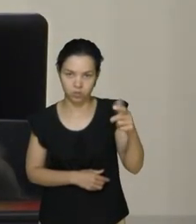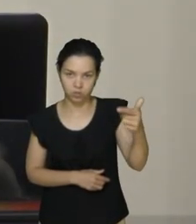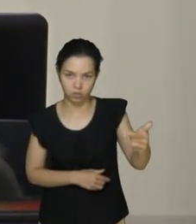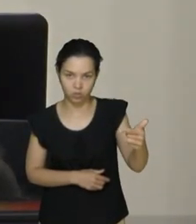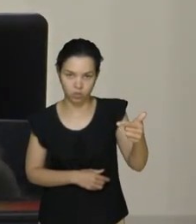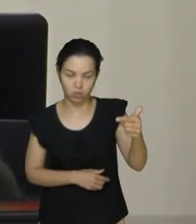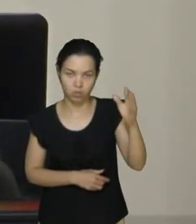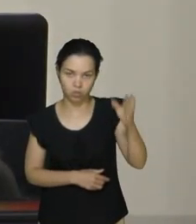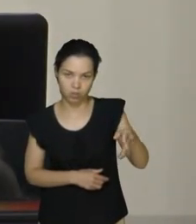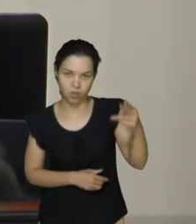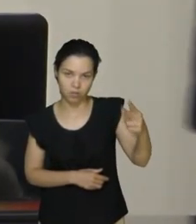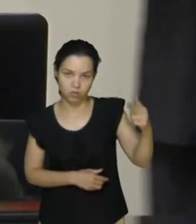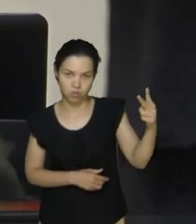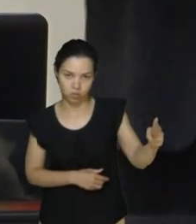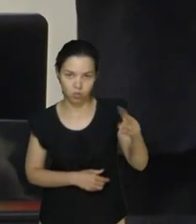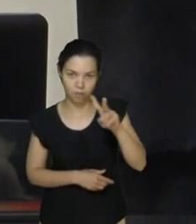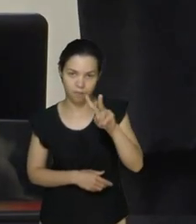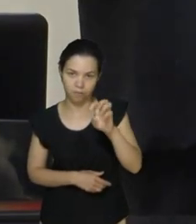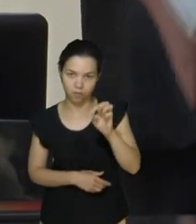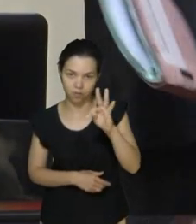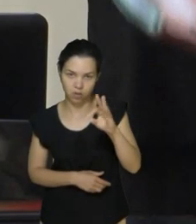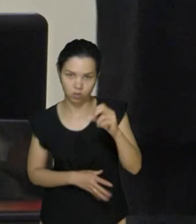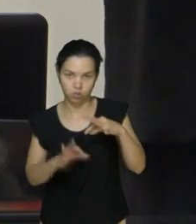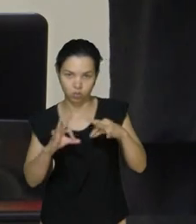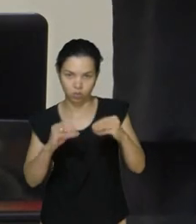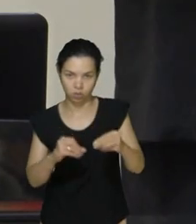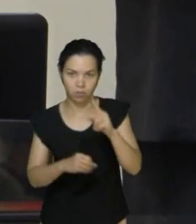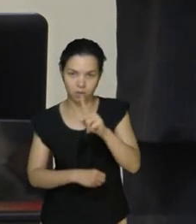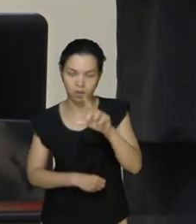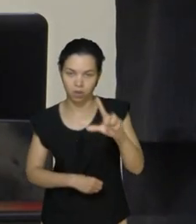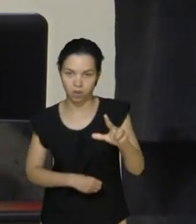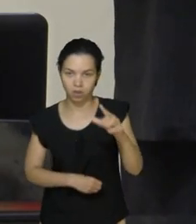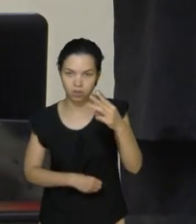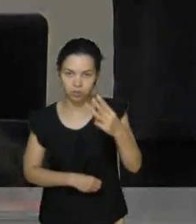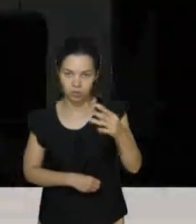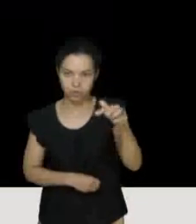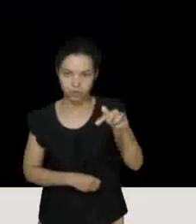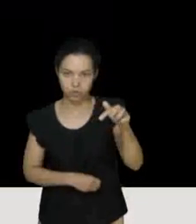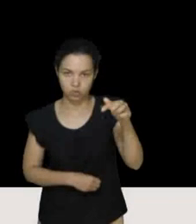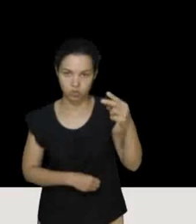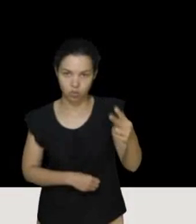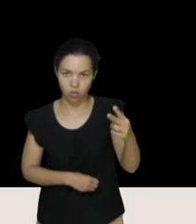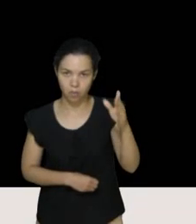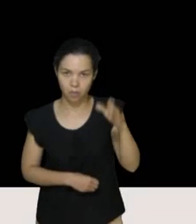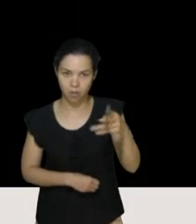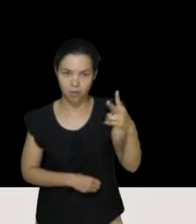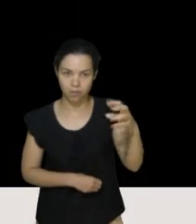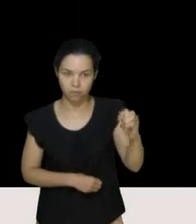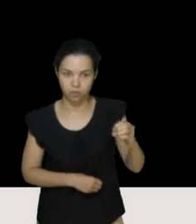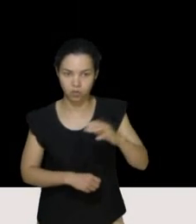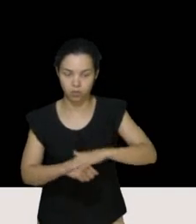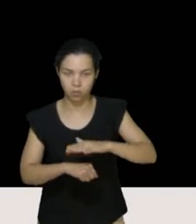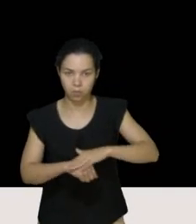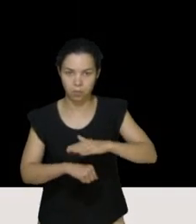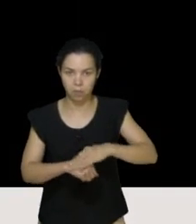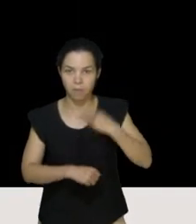1152-2022. Veto total ao PL 372-20. Autoria, deputado Márcio